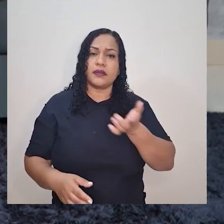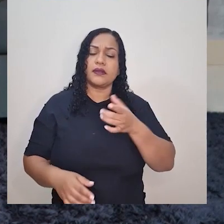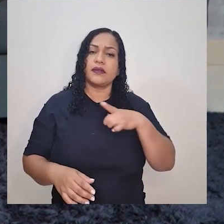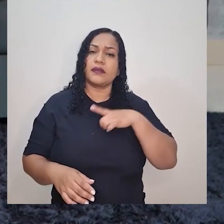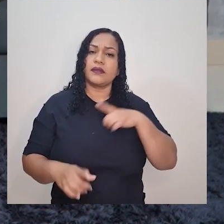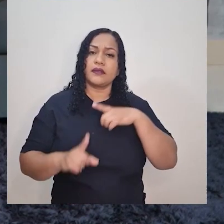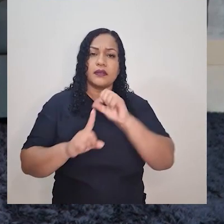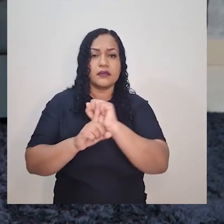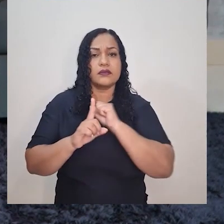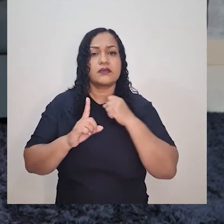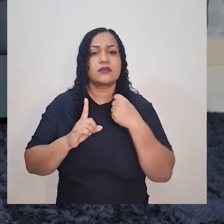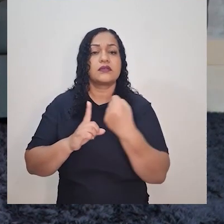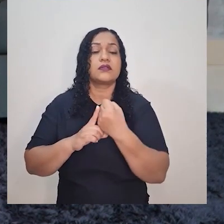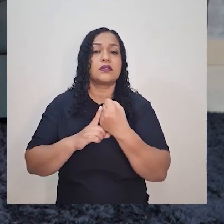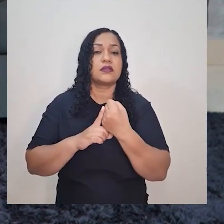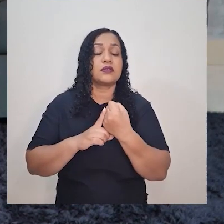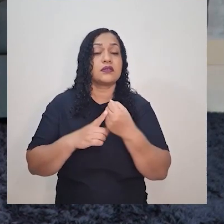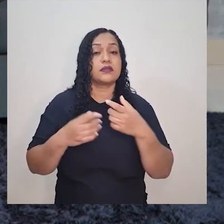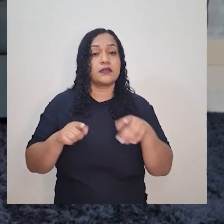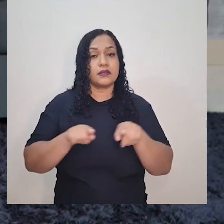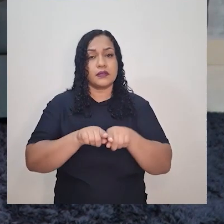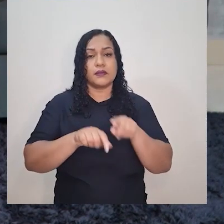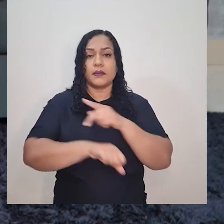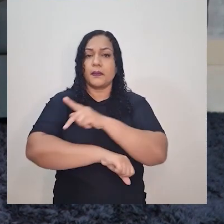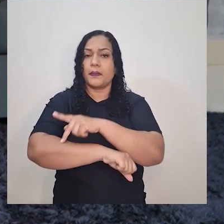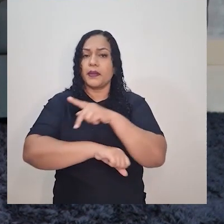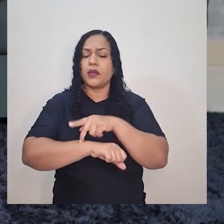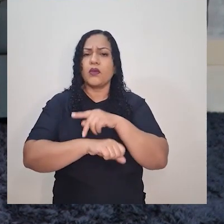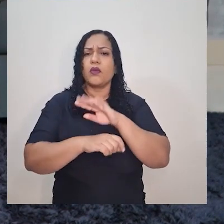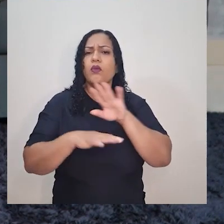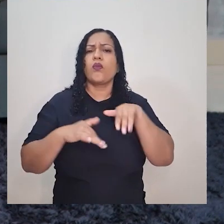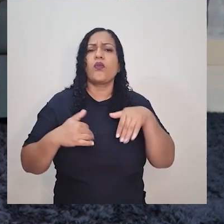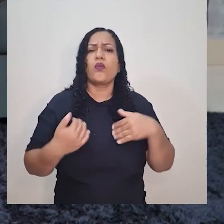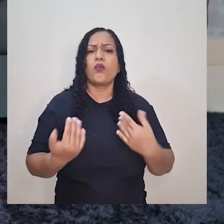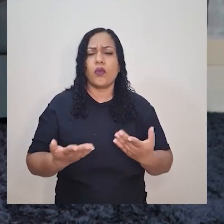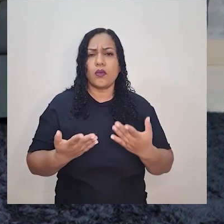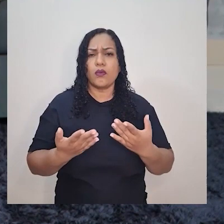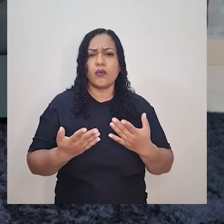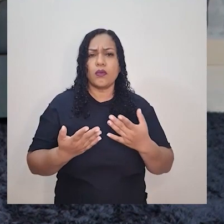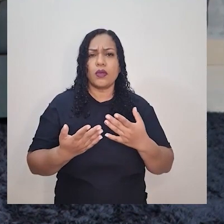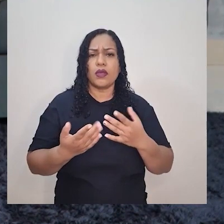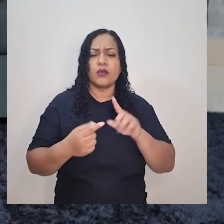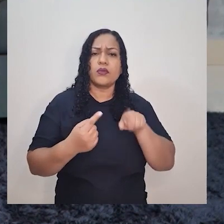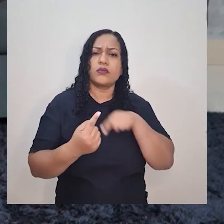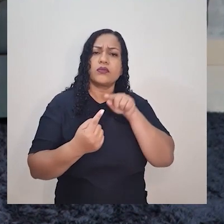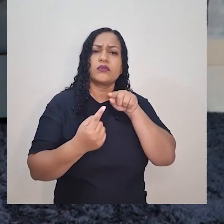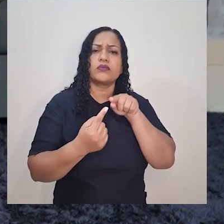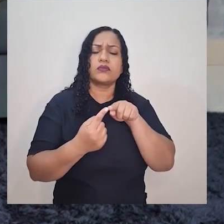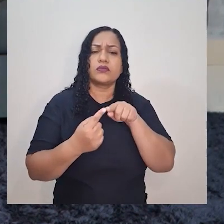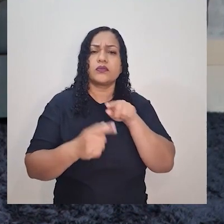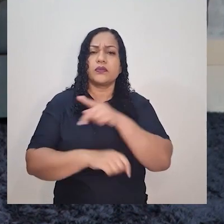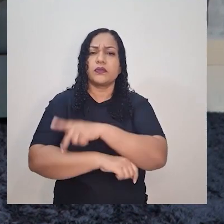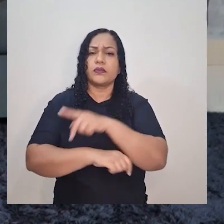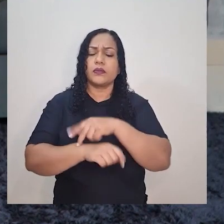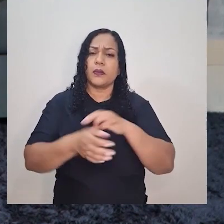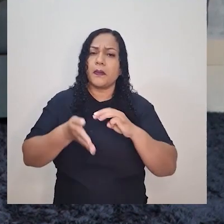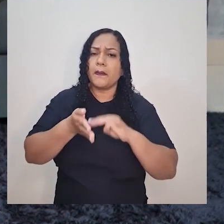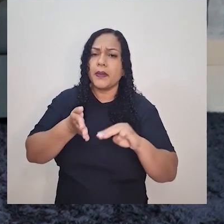sociedade ela quer formar? E pedagógico é a intenção pedagógica que a escola busca a partir dos seus